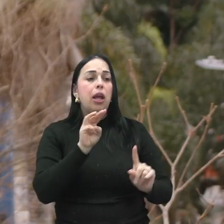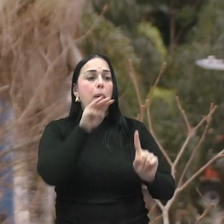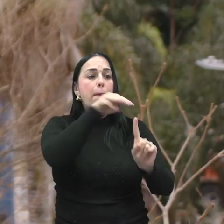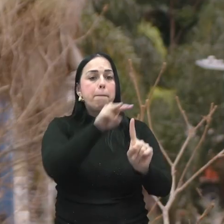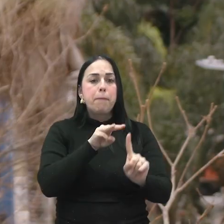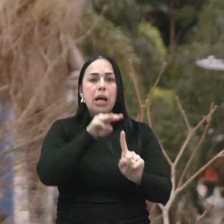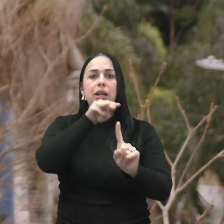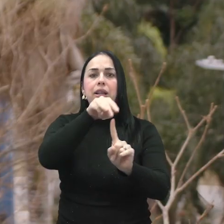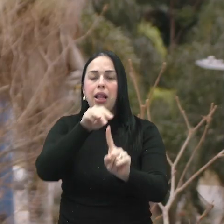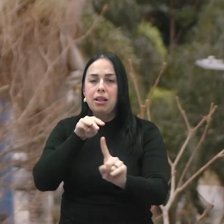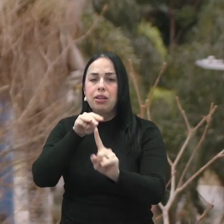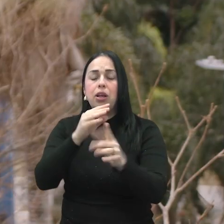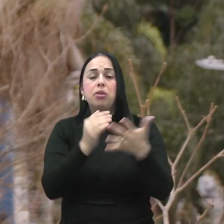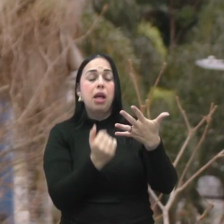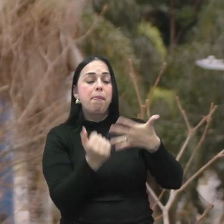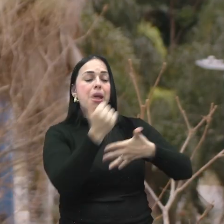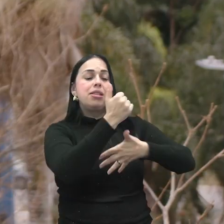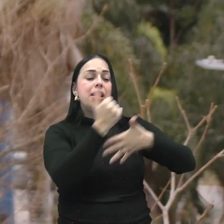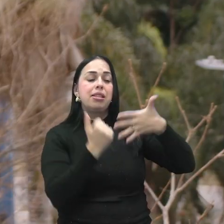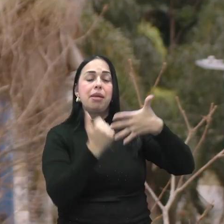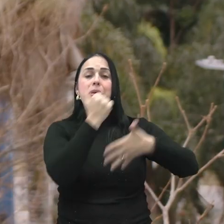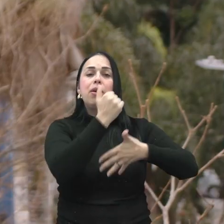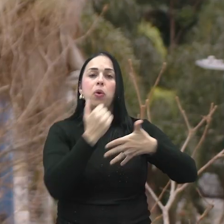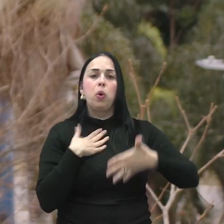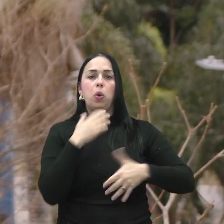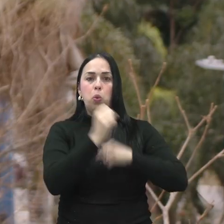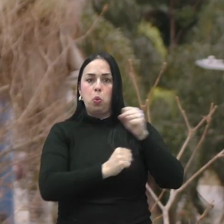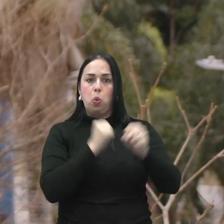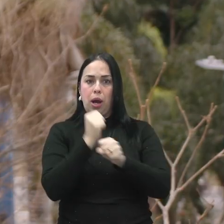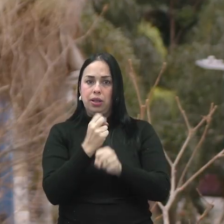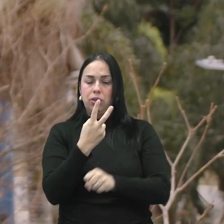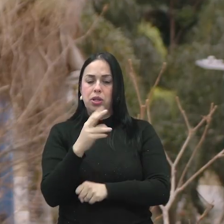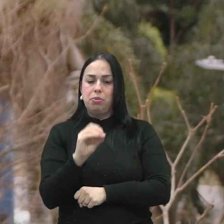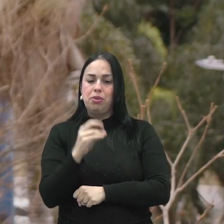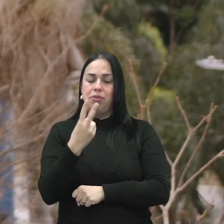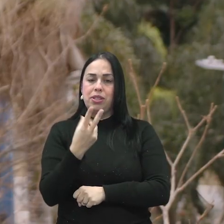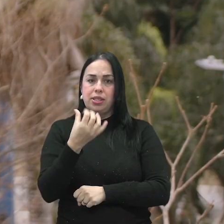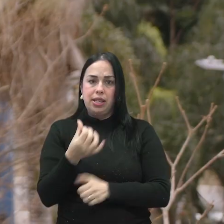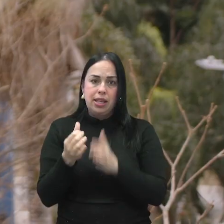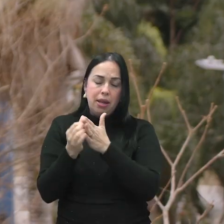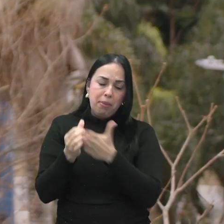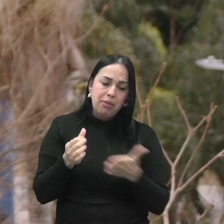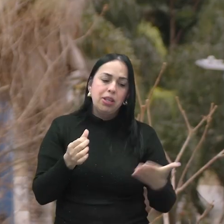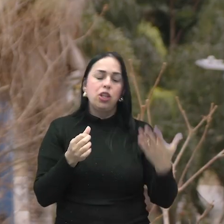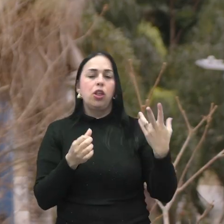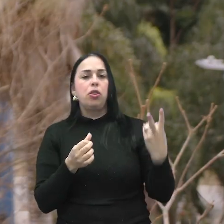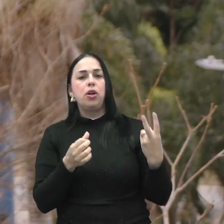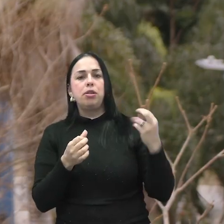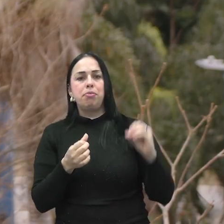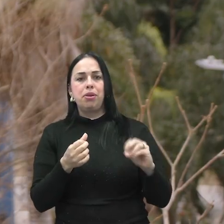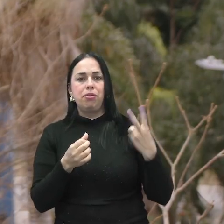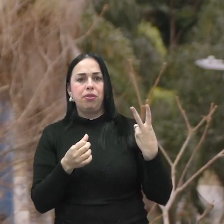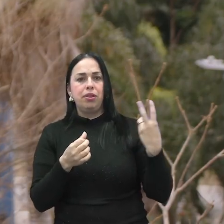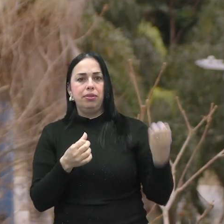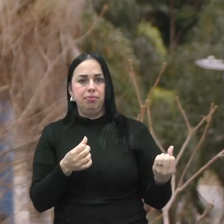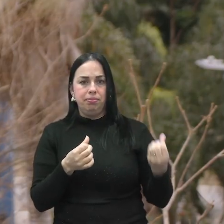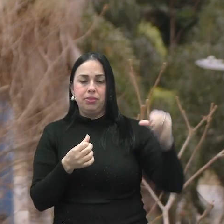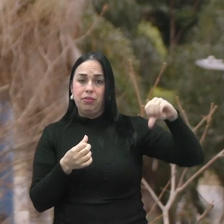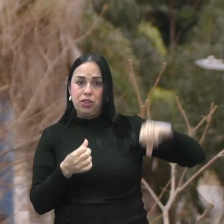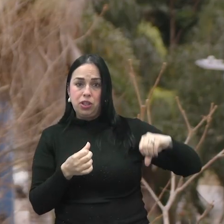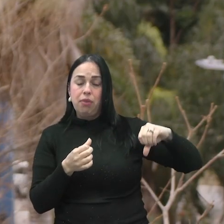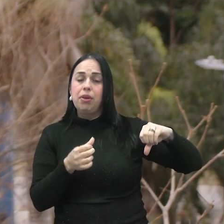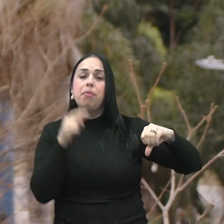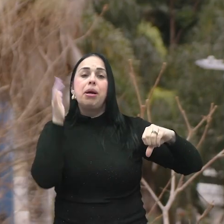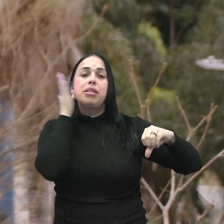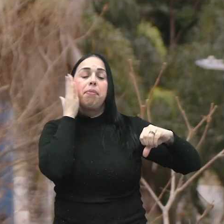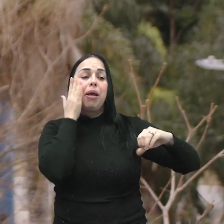traça metas e programas prioritários de 2026 a 2029. Funciona como mapa de onde a